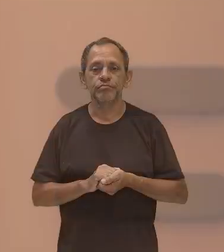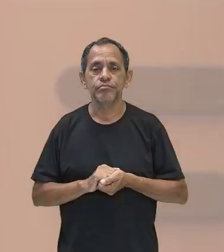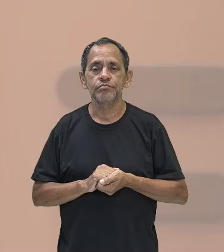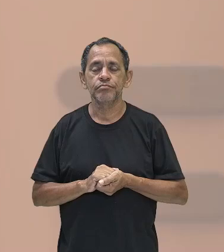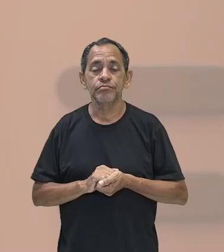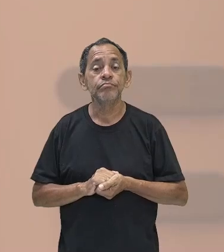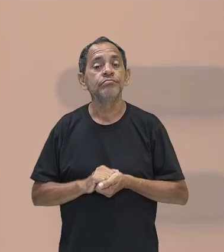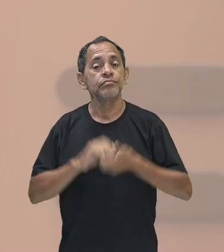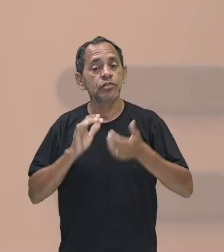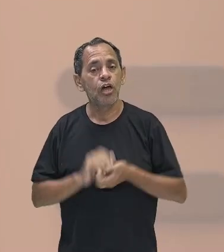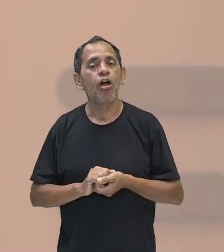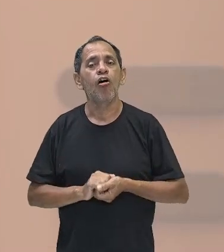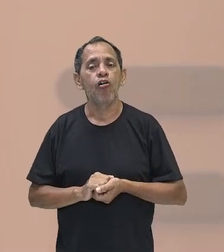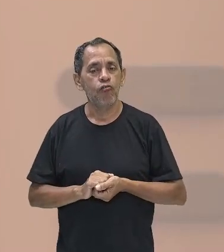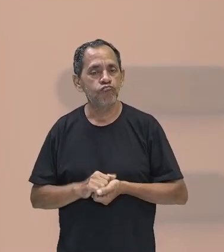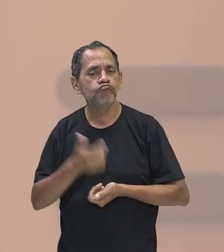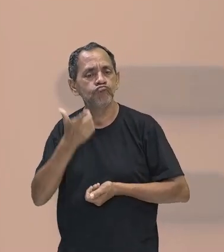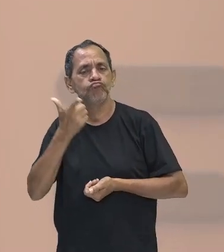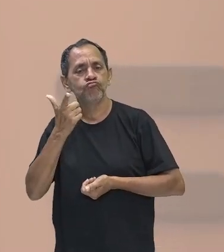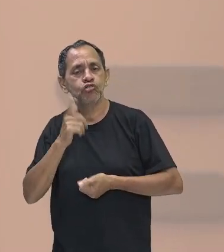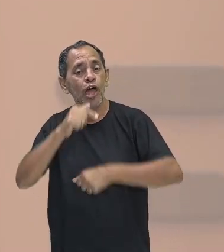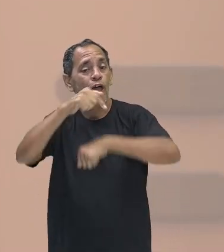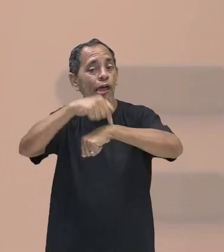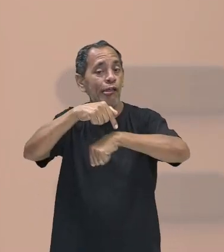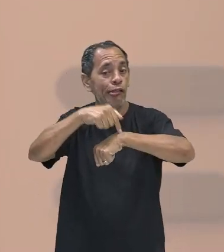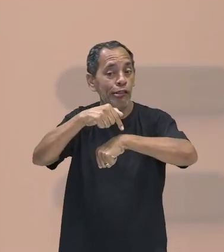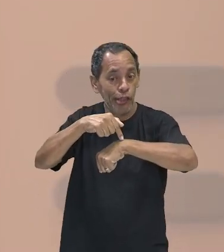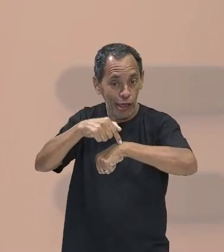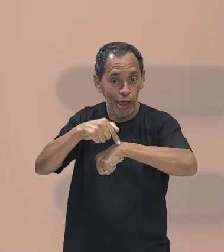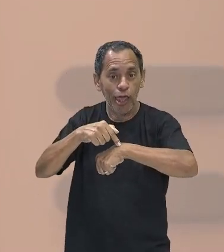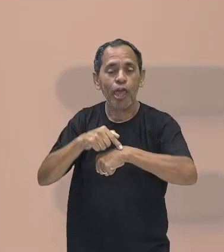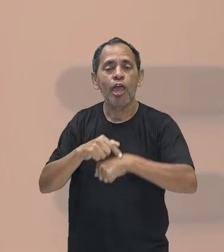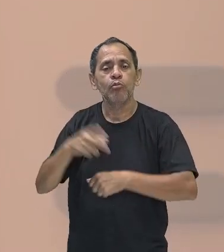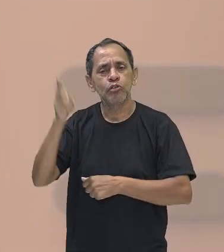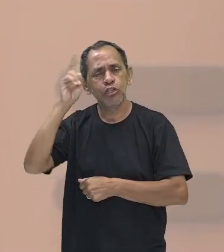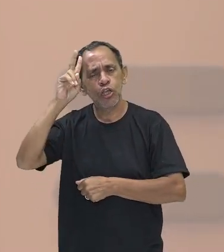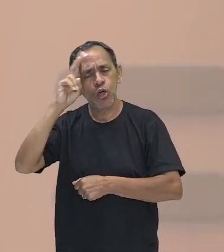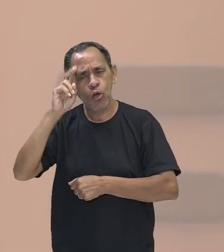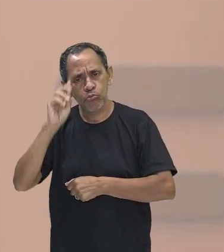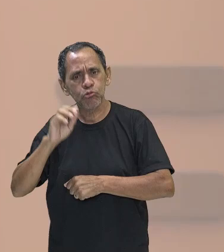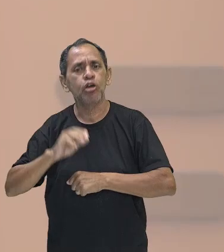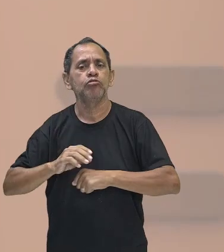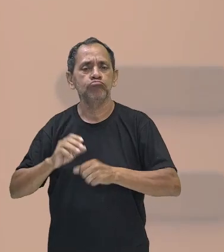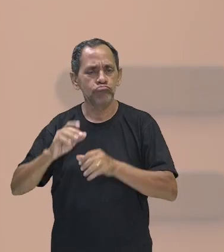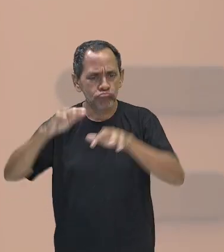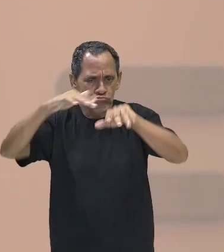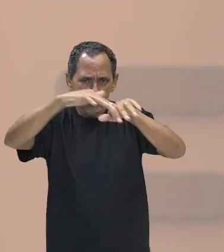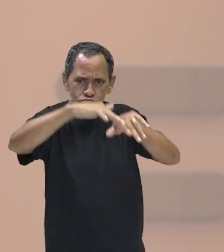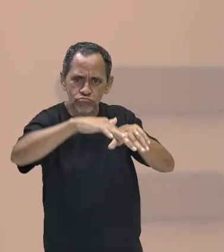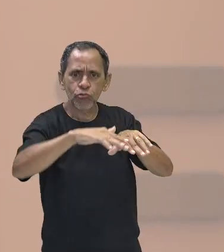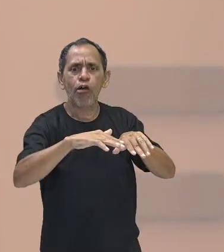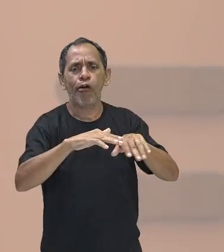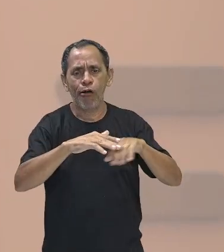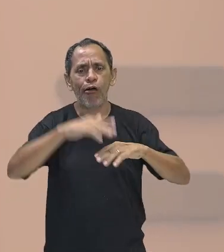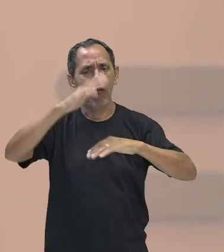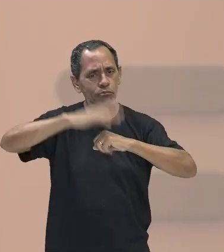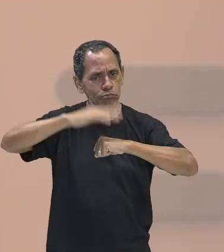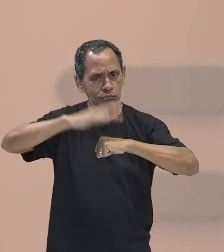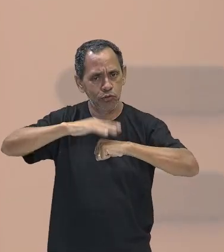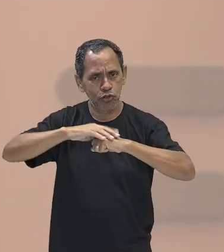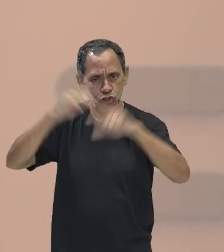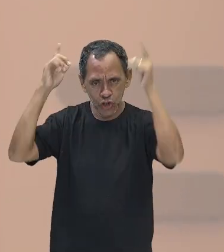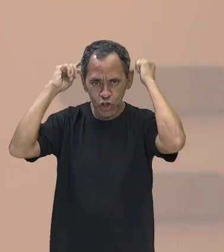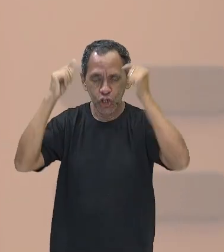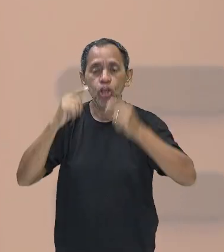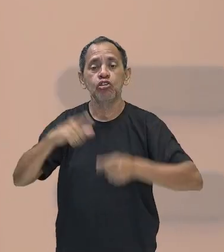né, dos aliados. Lembrando que essas cidades-estados gregas, elas contam, então, com o apoio de